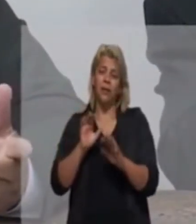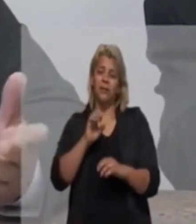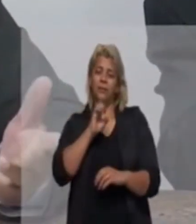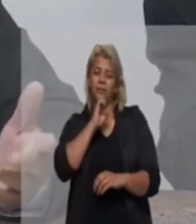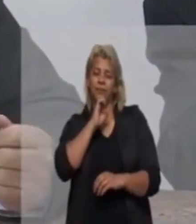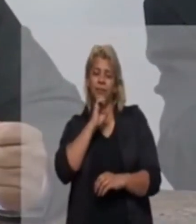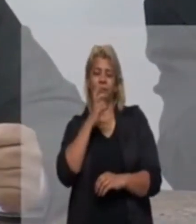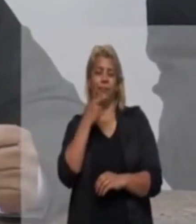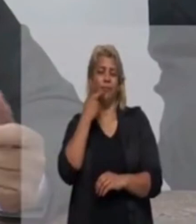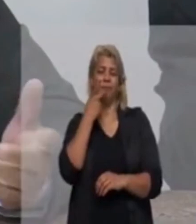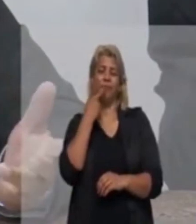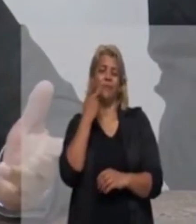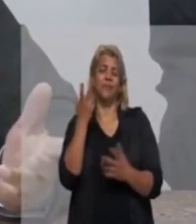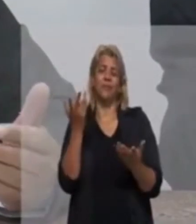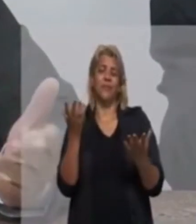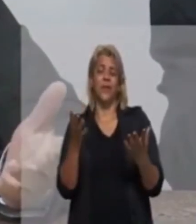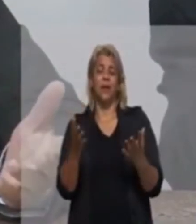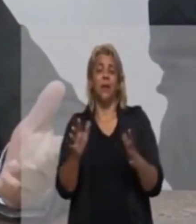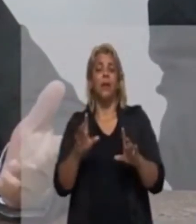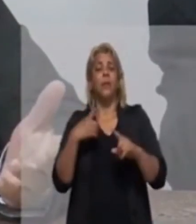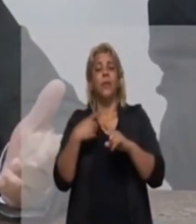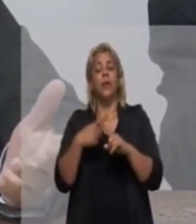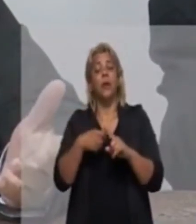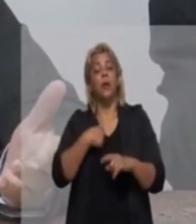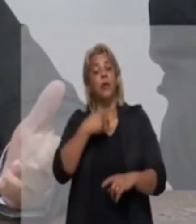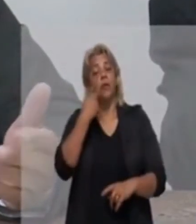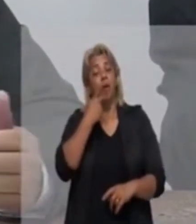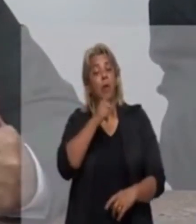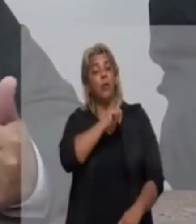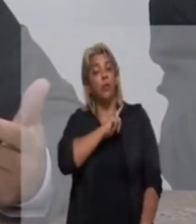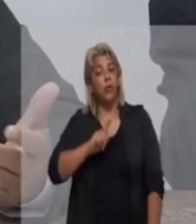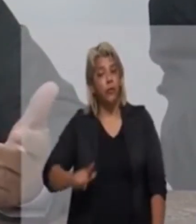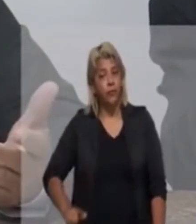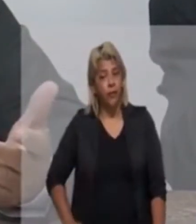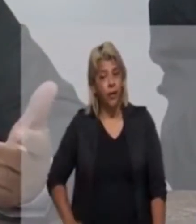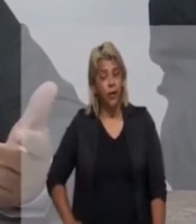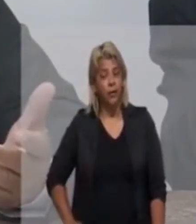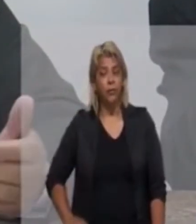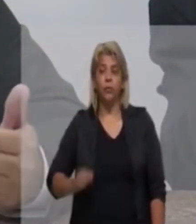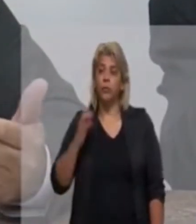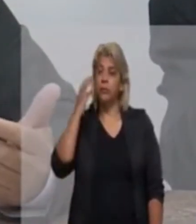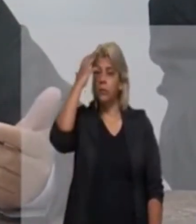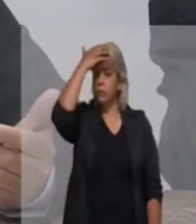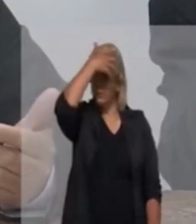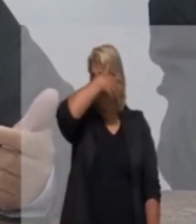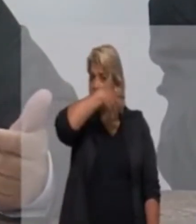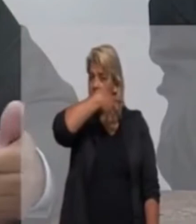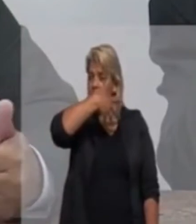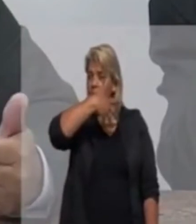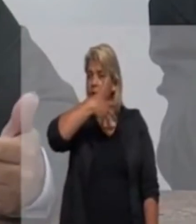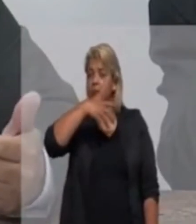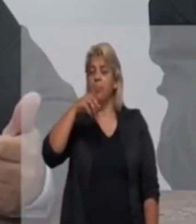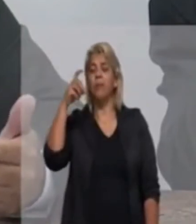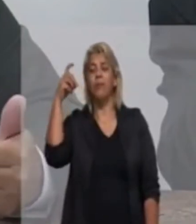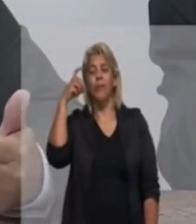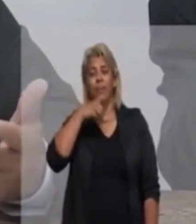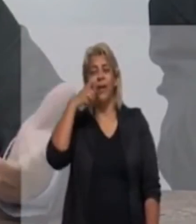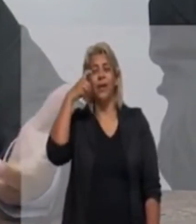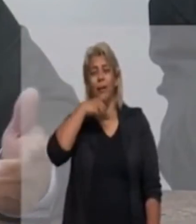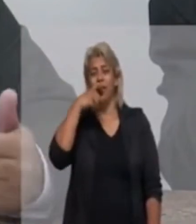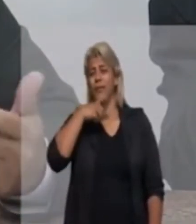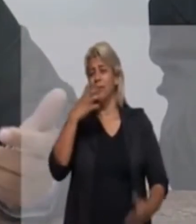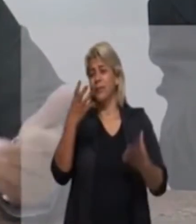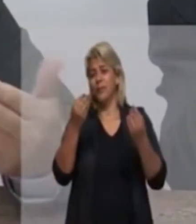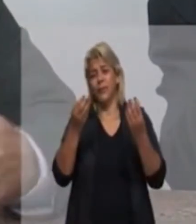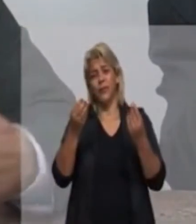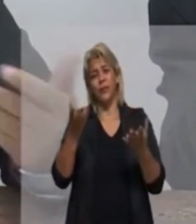e quando eu digo que o governo Lucas pocai tem a mentira como necessária para manutenção de